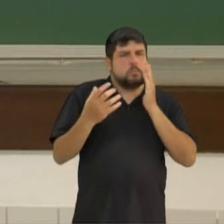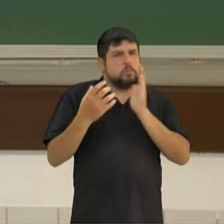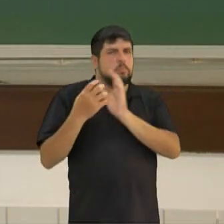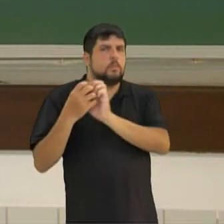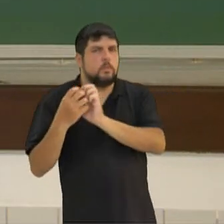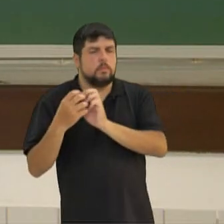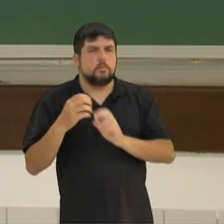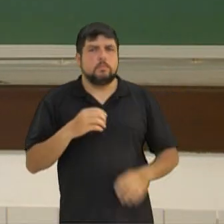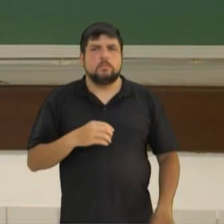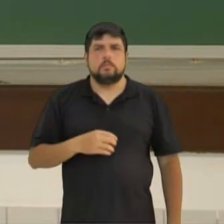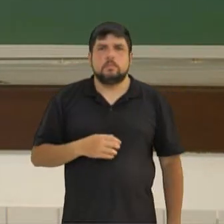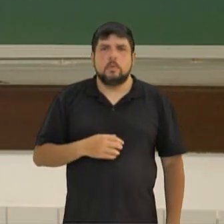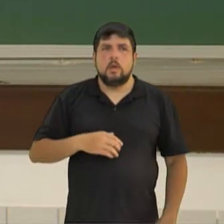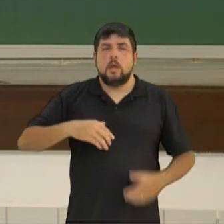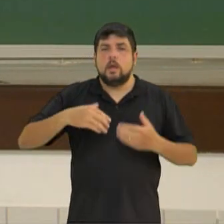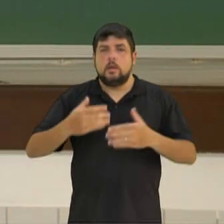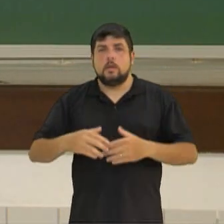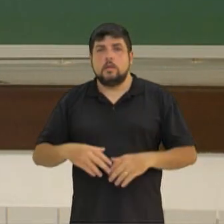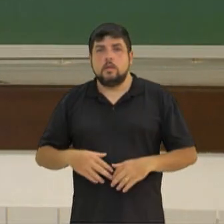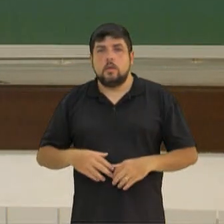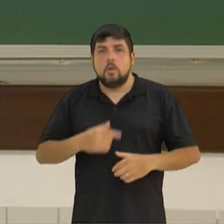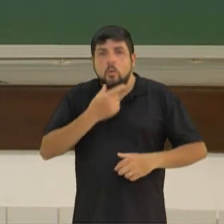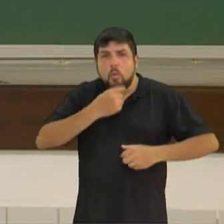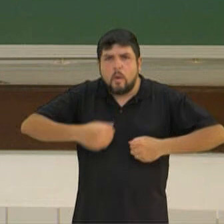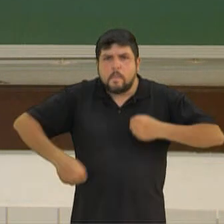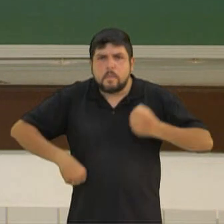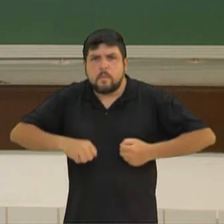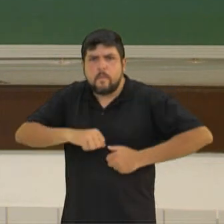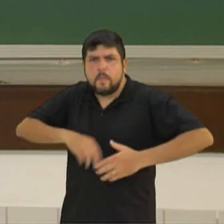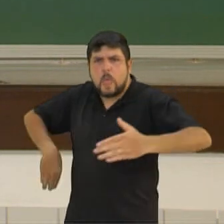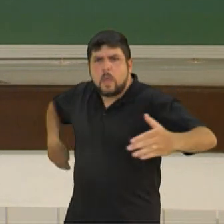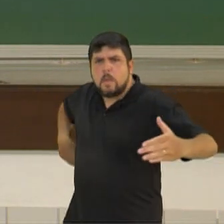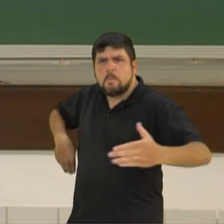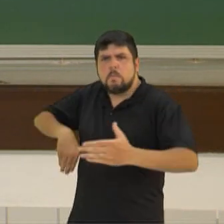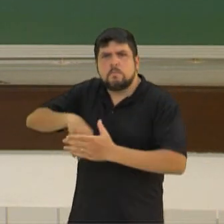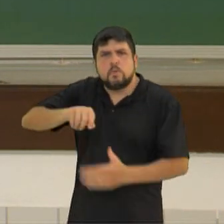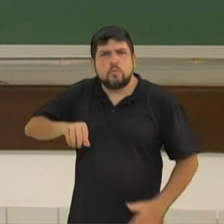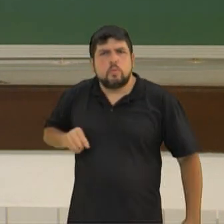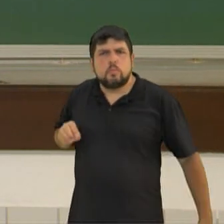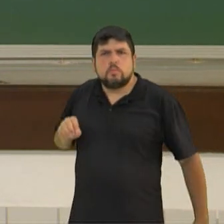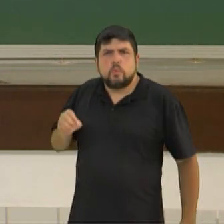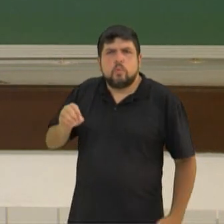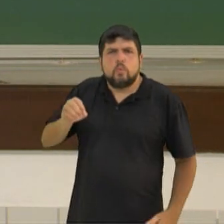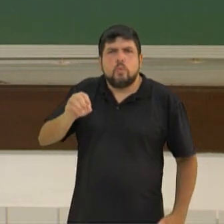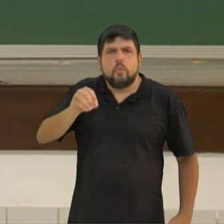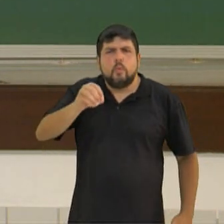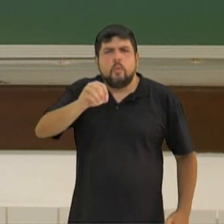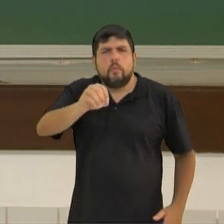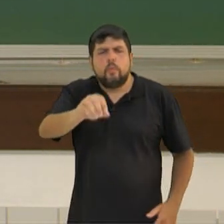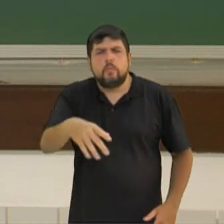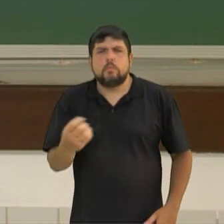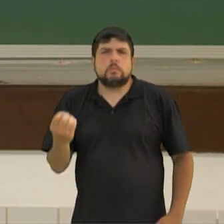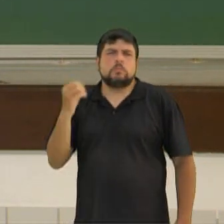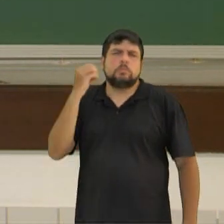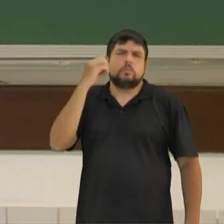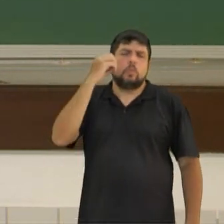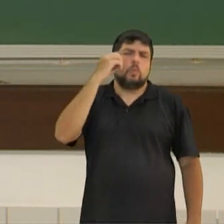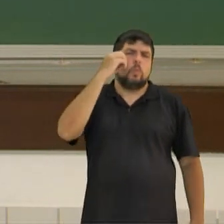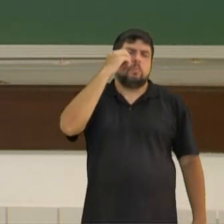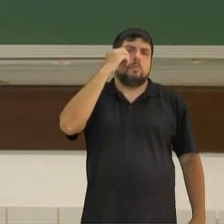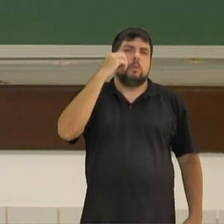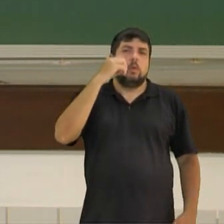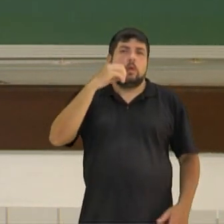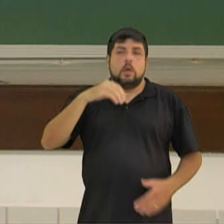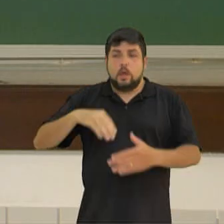o jogador que bateu a falta, né, colocou força sobre essa bola, a mesma força que ele colocou sobre